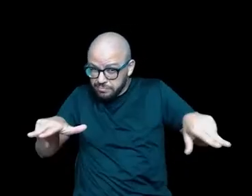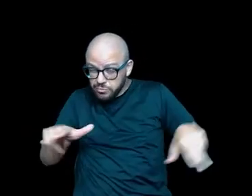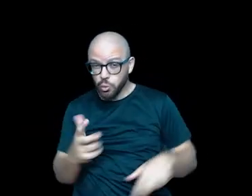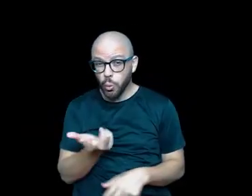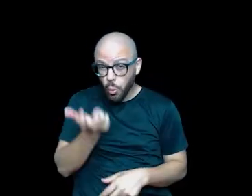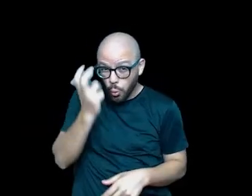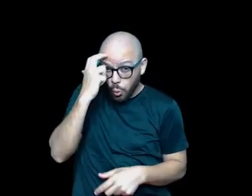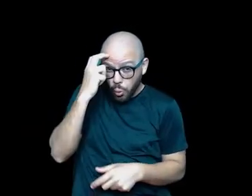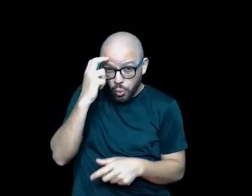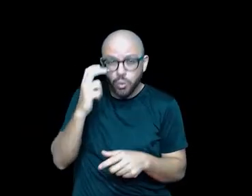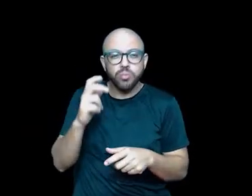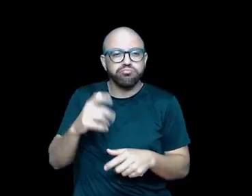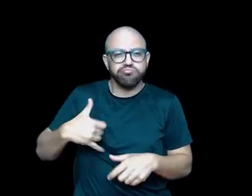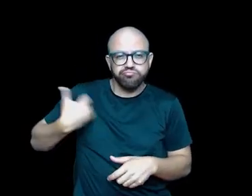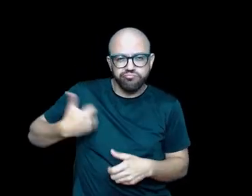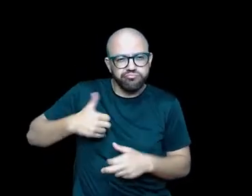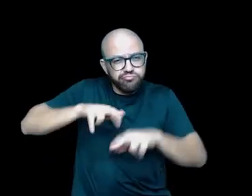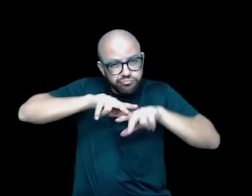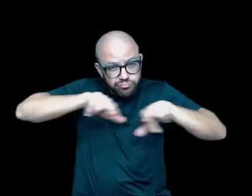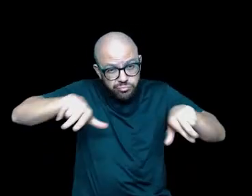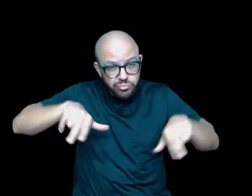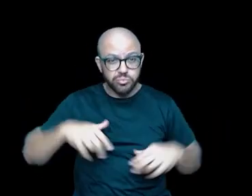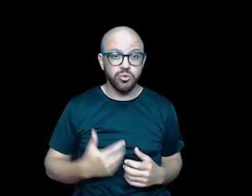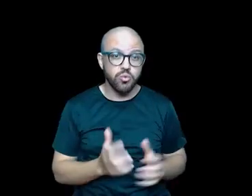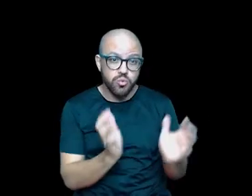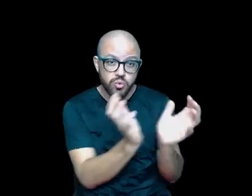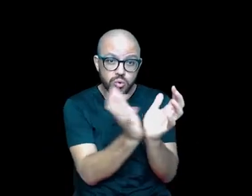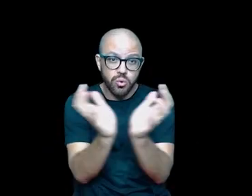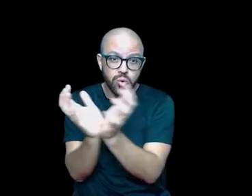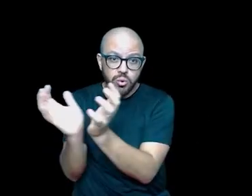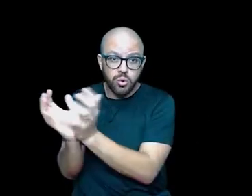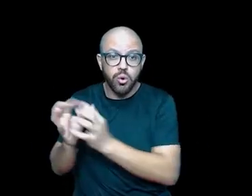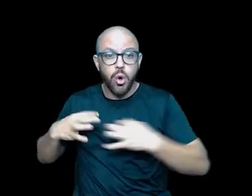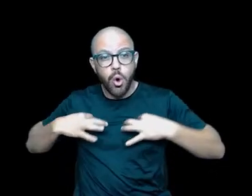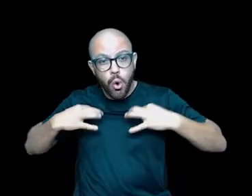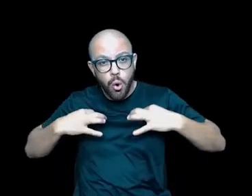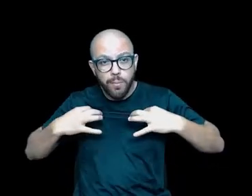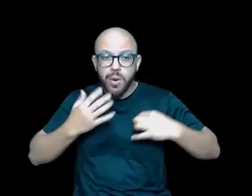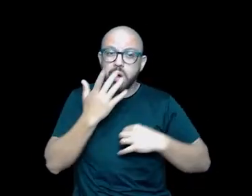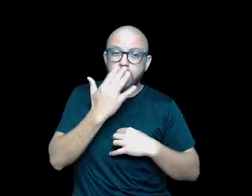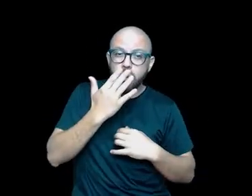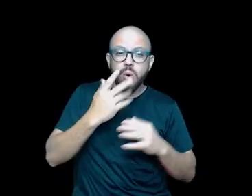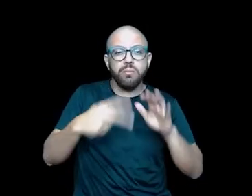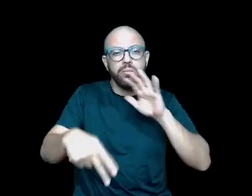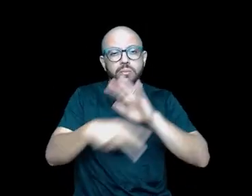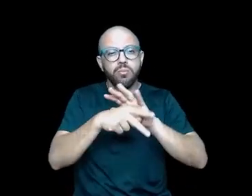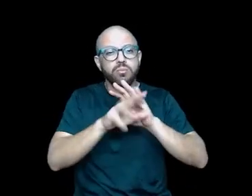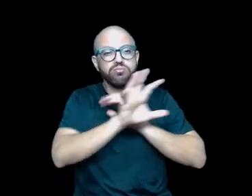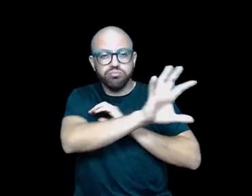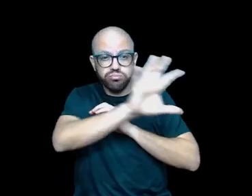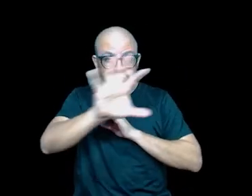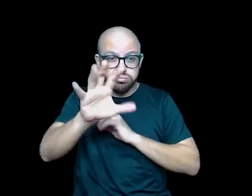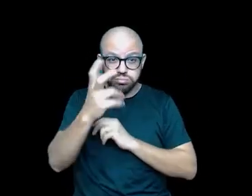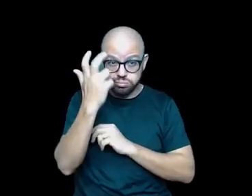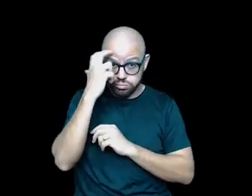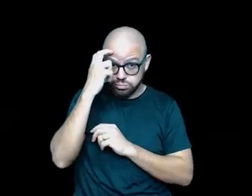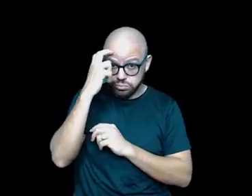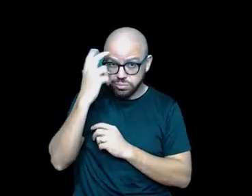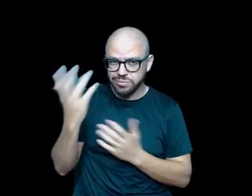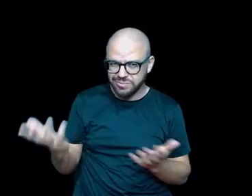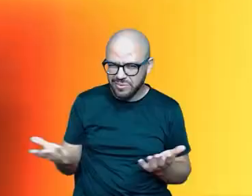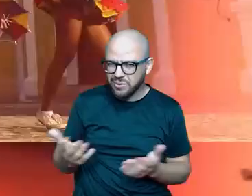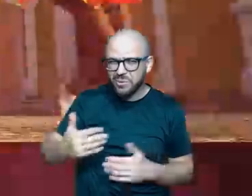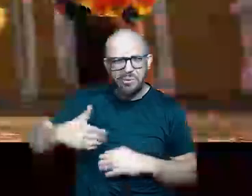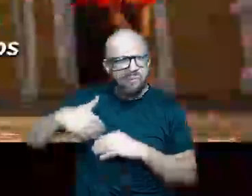O vídeo é plural, com agentes culturais de todas as idades, etnias, roupas e figurinos coloridos próprios de cada